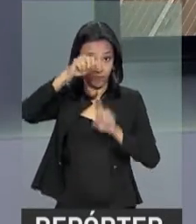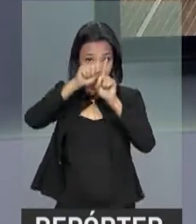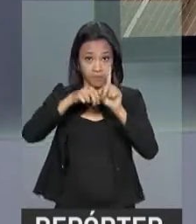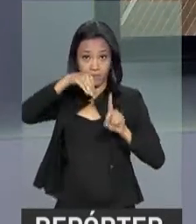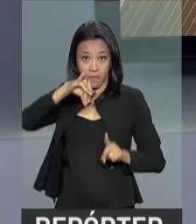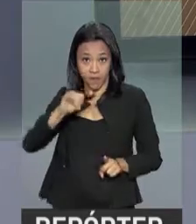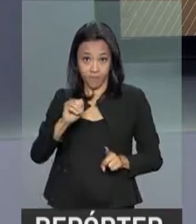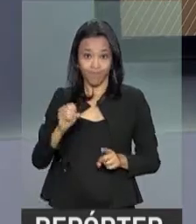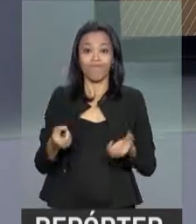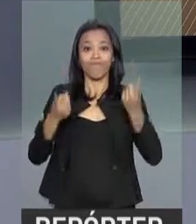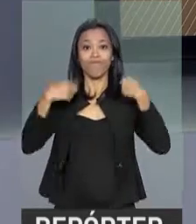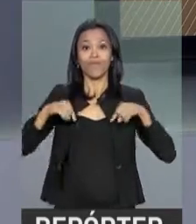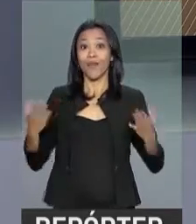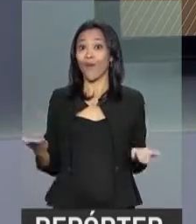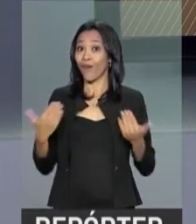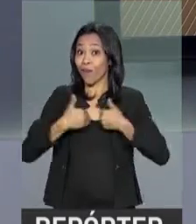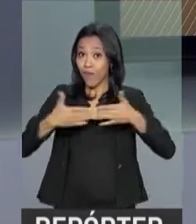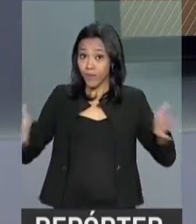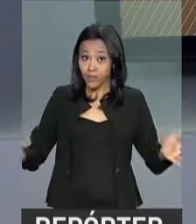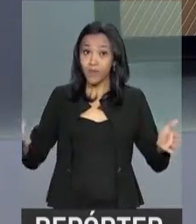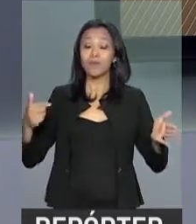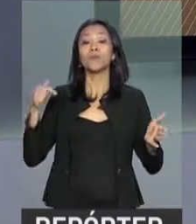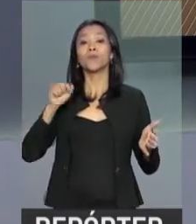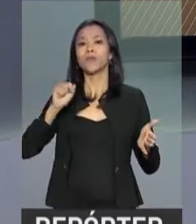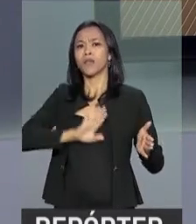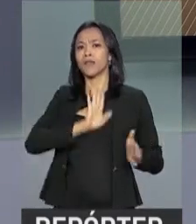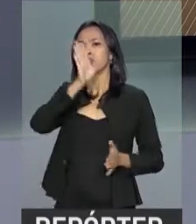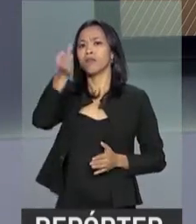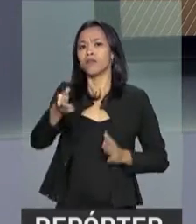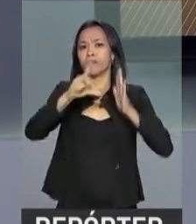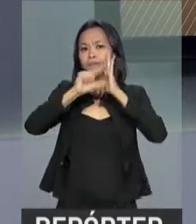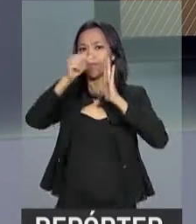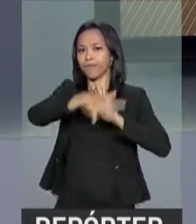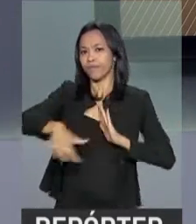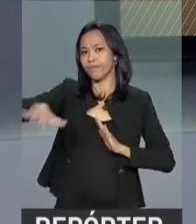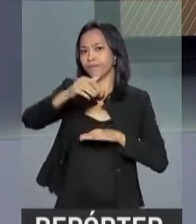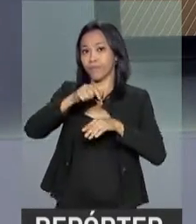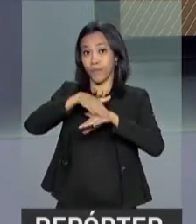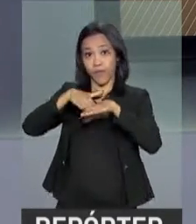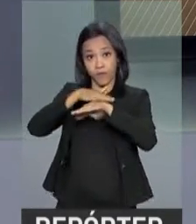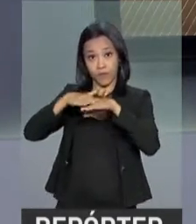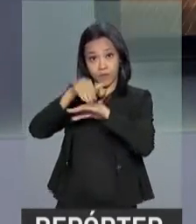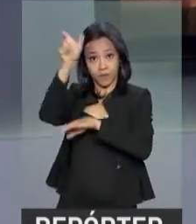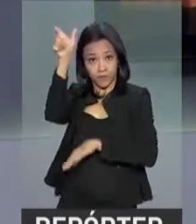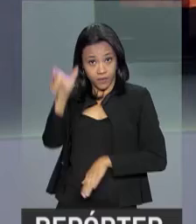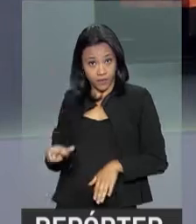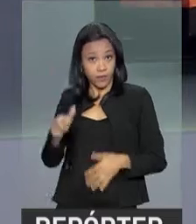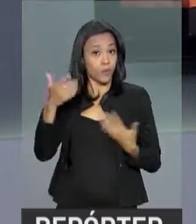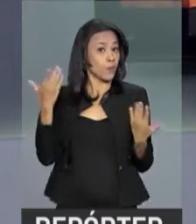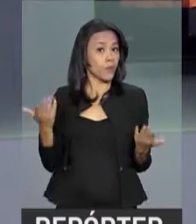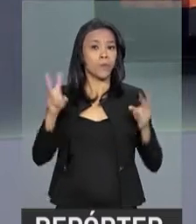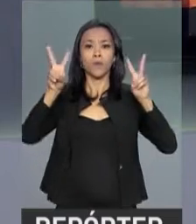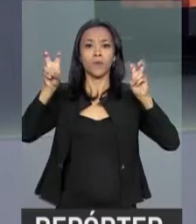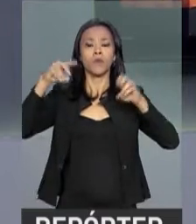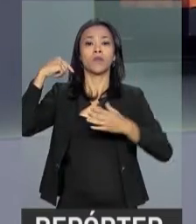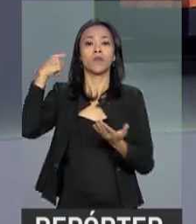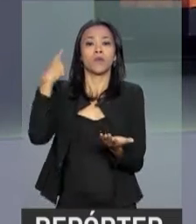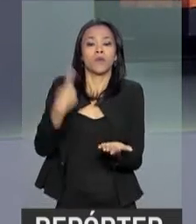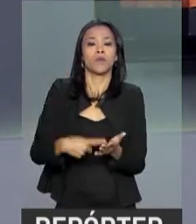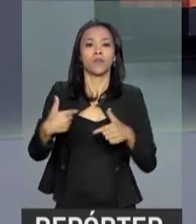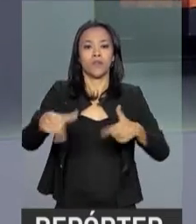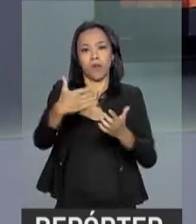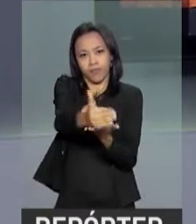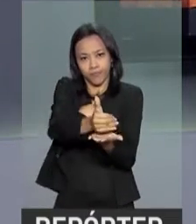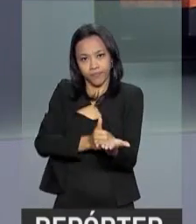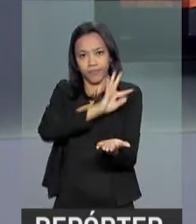9 de maio e nós abrimos essa edição indo direto ao palácio do planalto conversar com o repórter nem pereira sobre a agenda do presidente michel temer